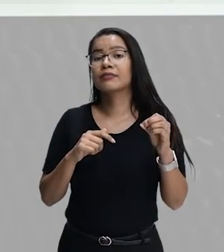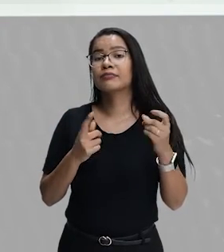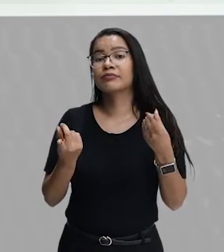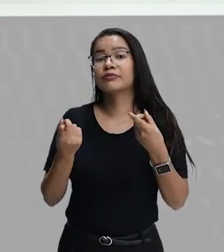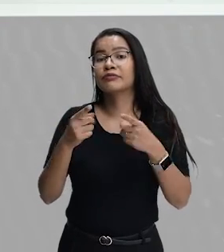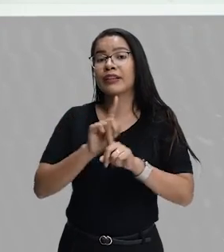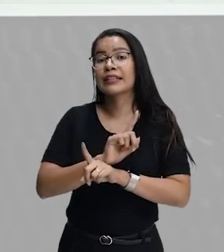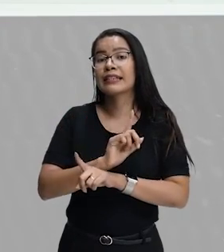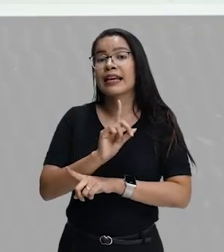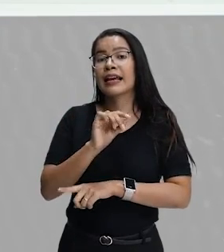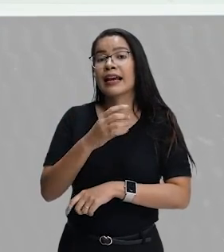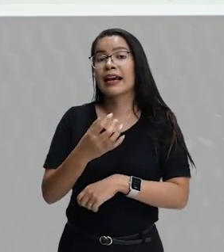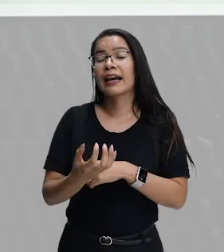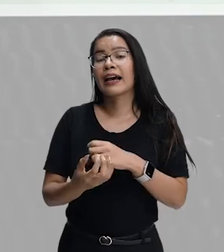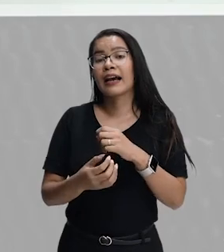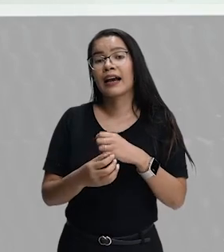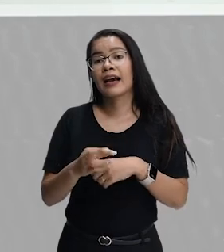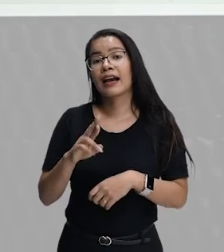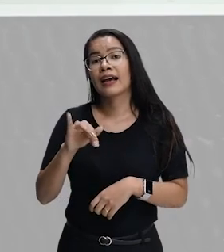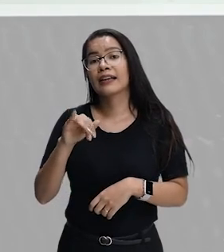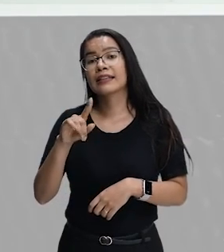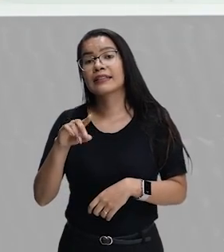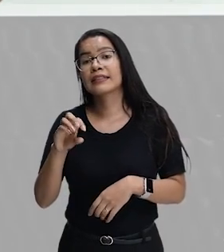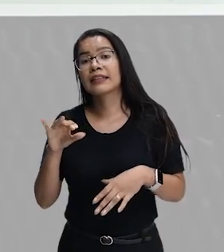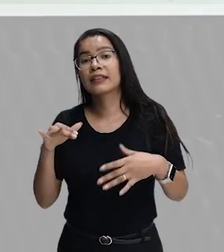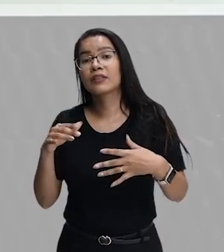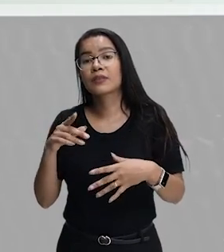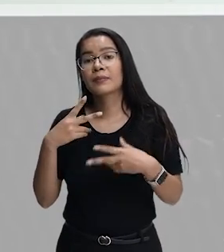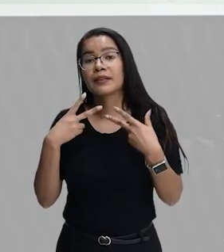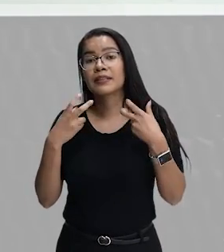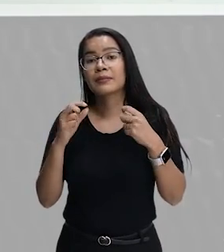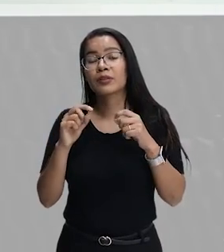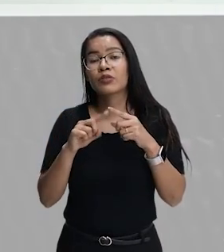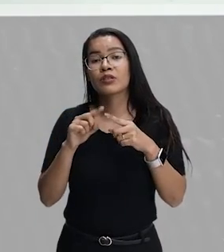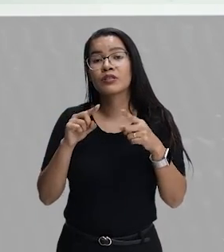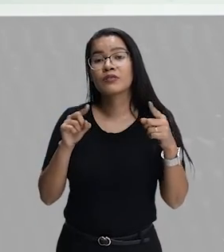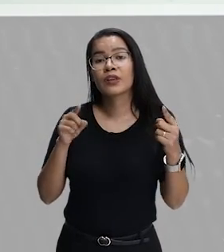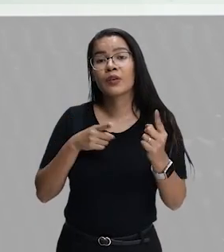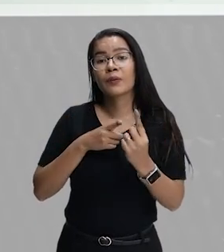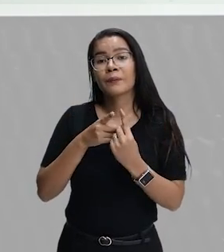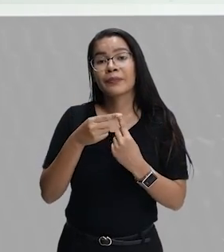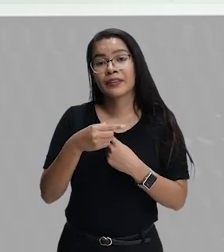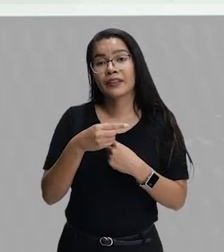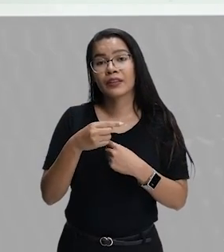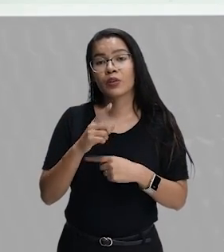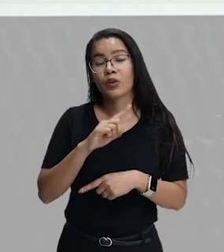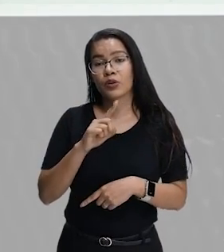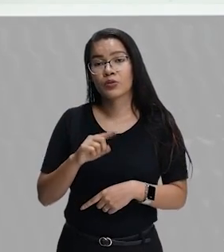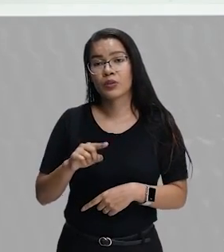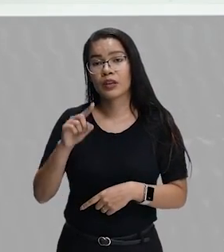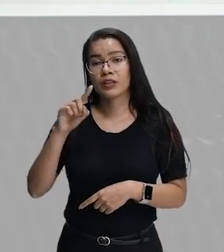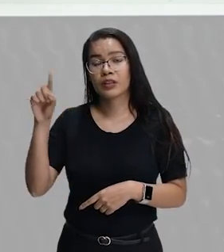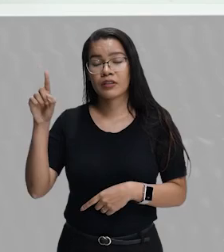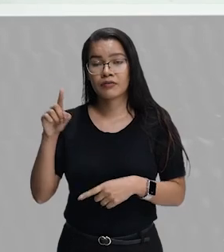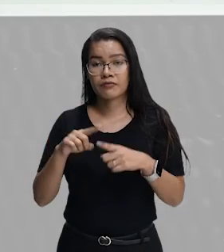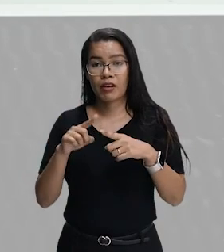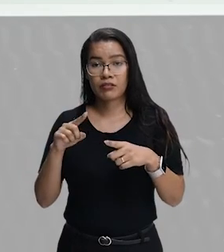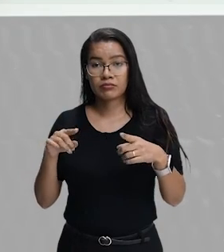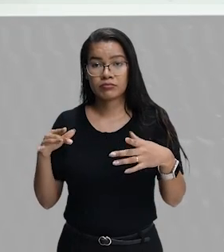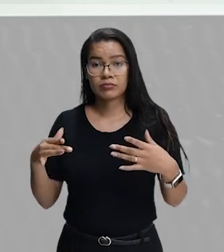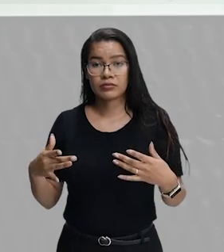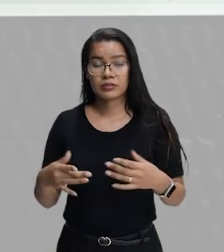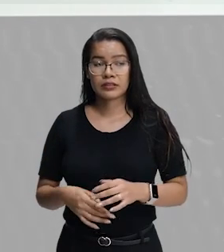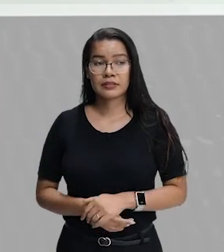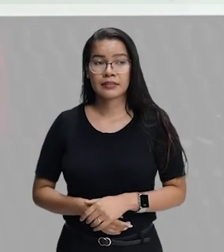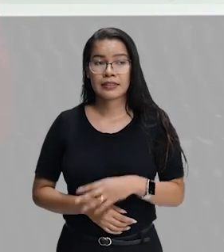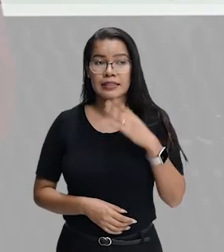raiz. Então, a gente vai ver que o desvio padrão é a raiz quadrada da variância. Tá? O desvio padrão,